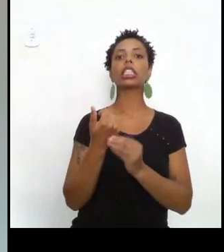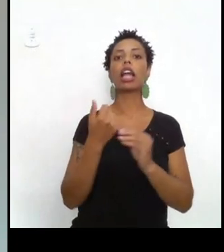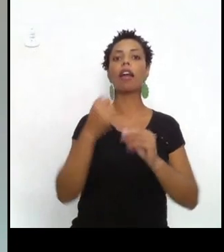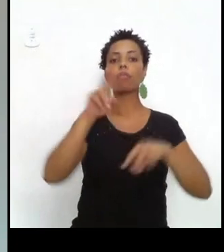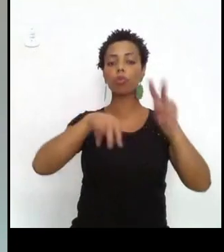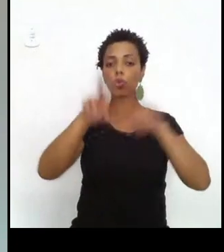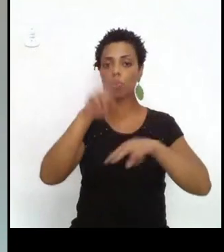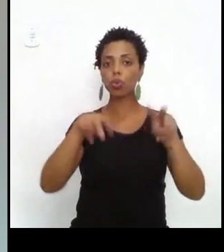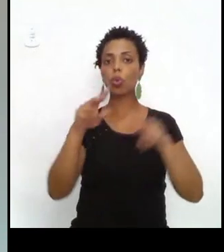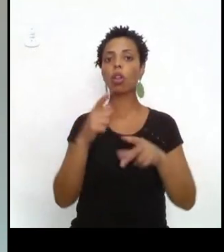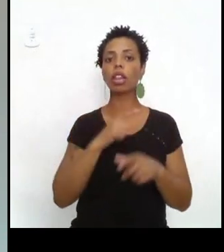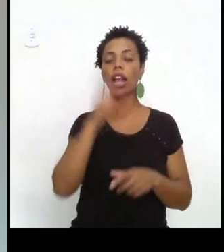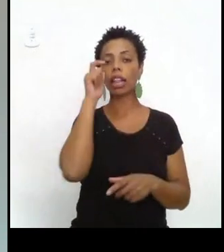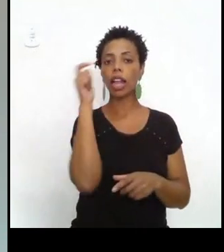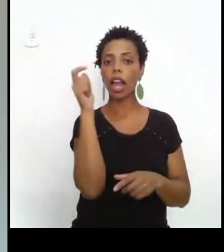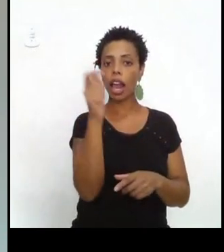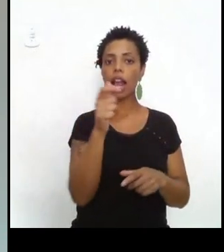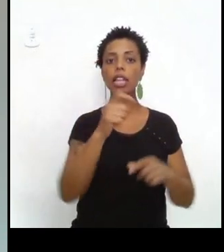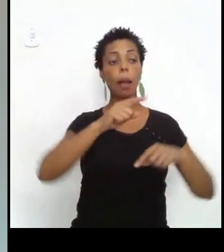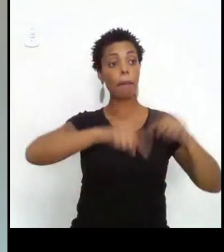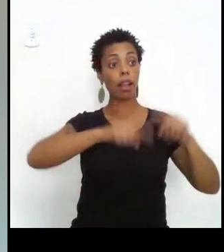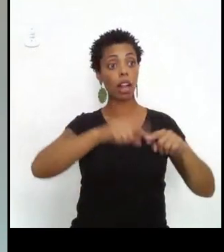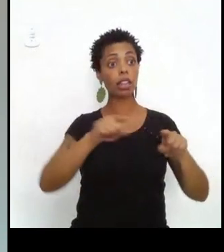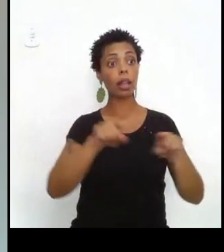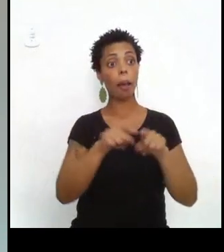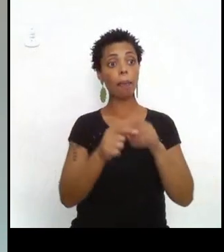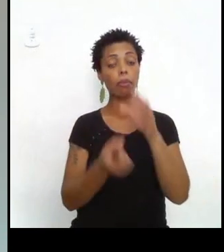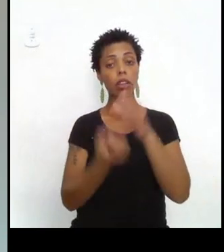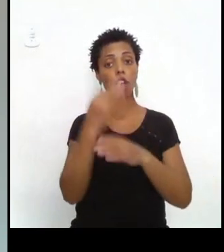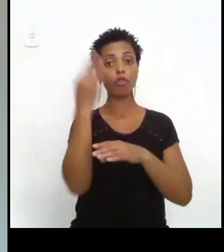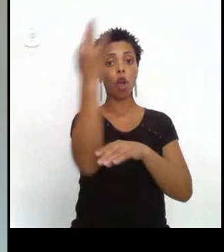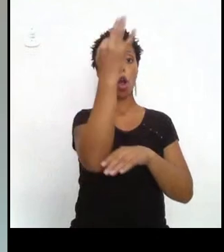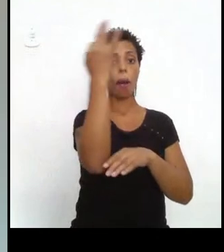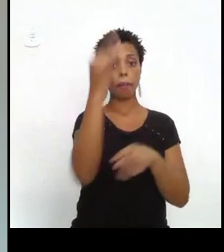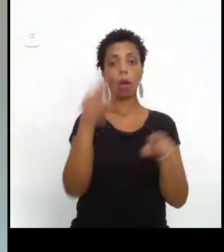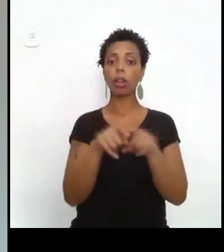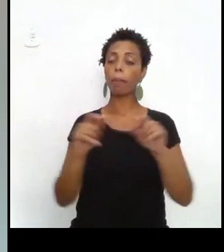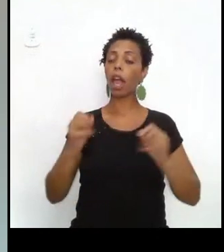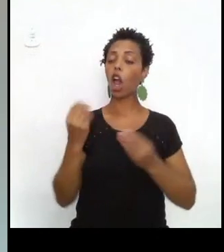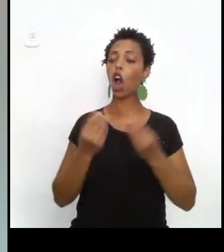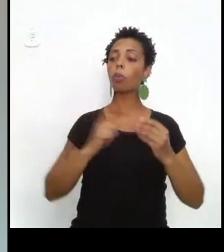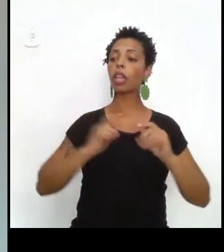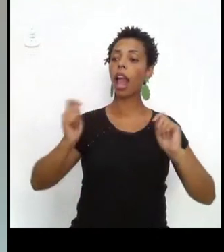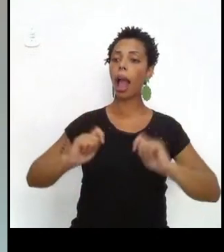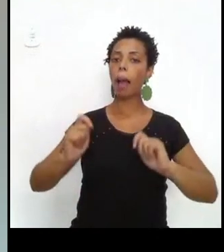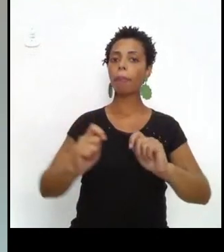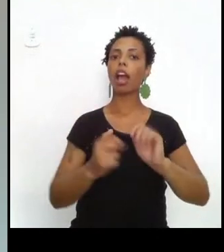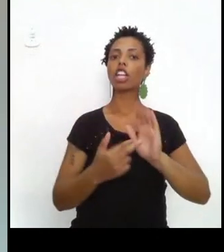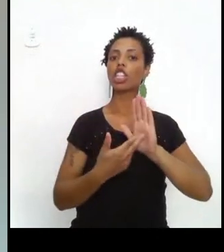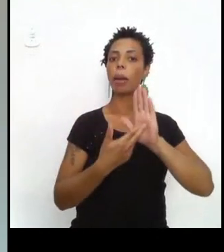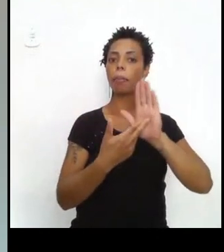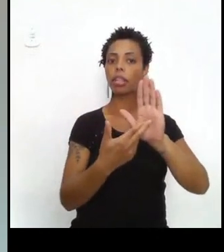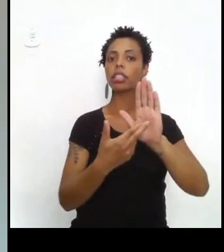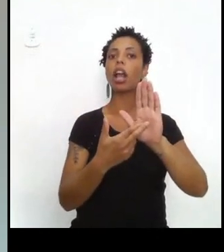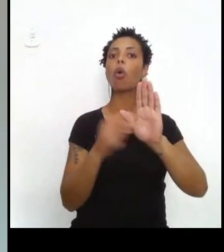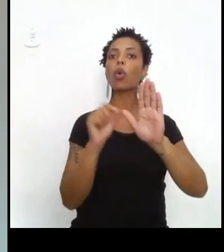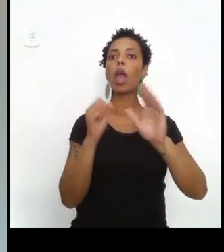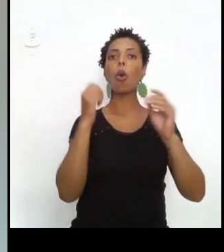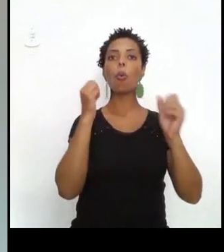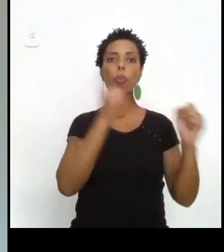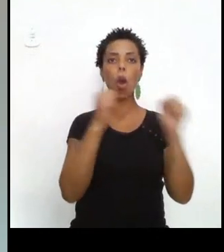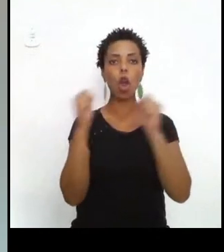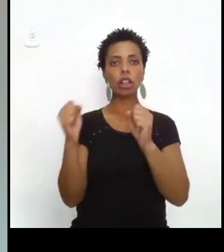e pela composição formal bem como pela capacidade destas de a usar até atualidade do Poder